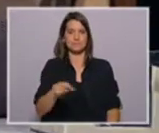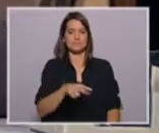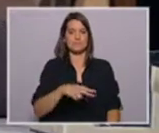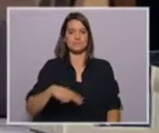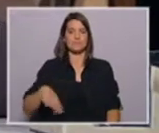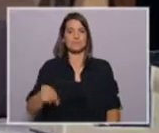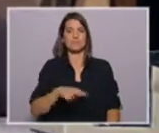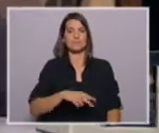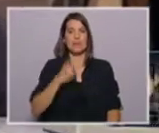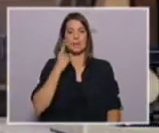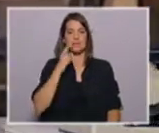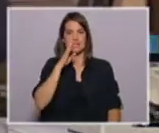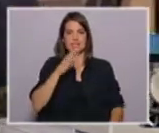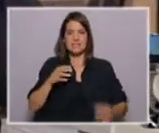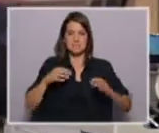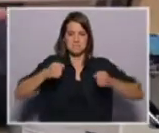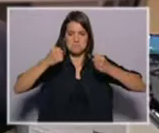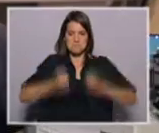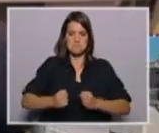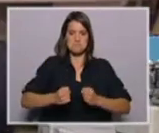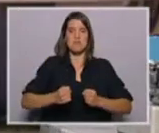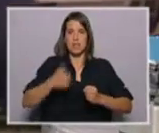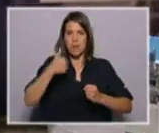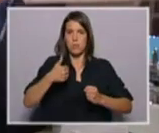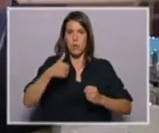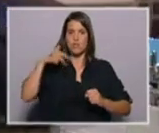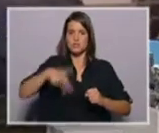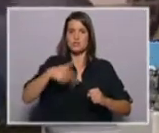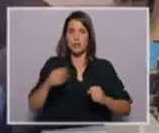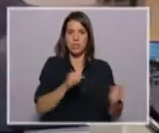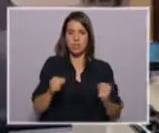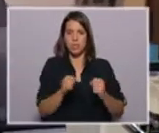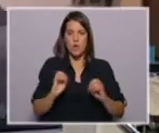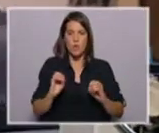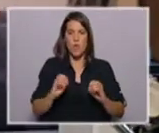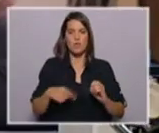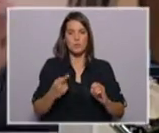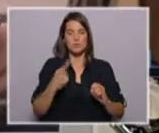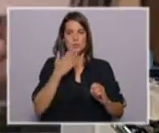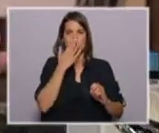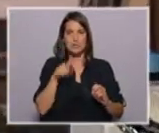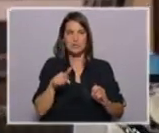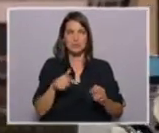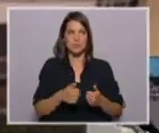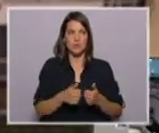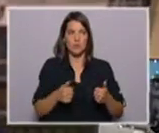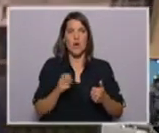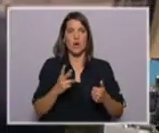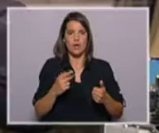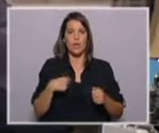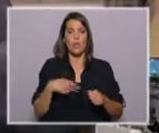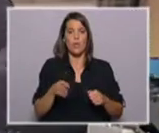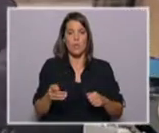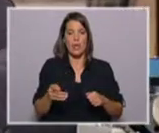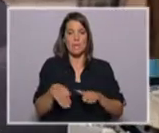patas, digamos assim, do leme estão bem enterradas, se não há não há nenhum problema de instabilidade naquilo, e só depois, bom, isto como parece está tudo bem, então eu posso ir. Portanto,